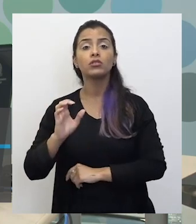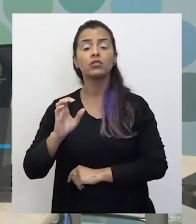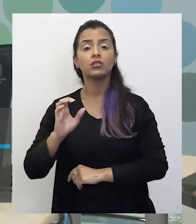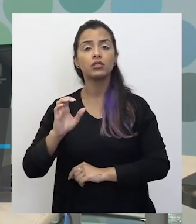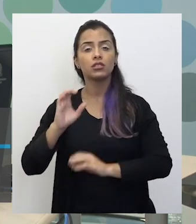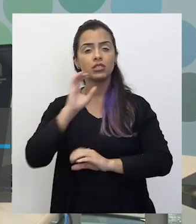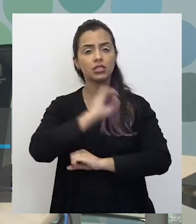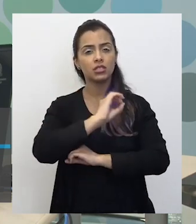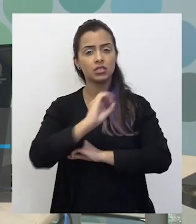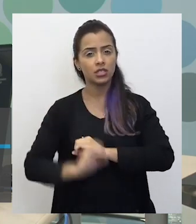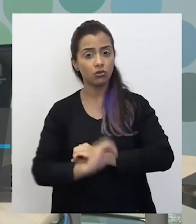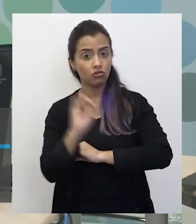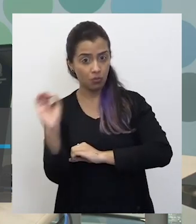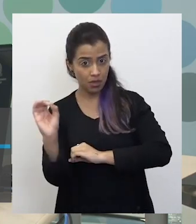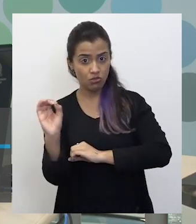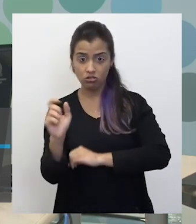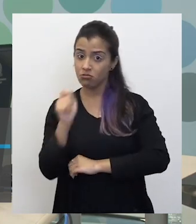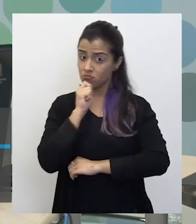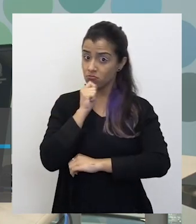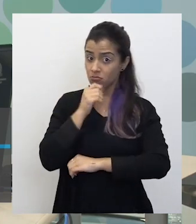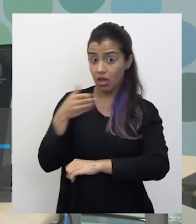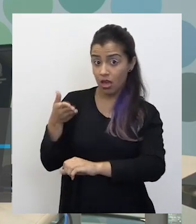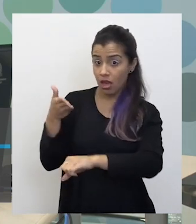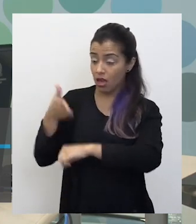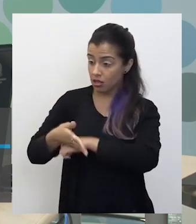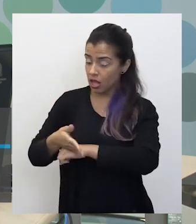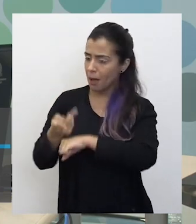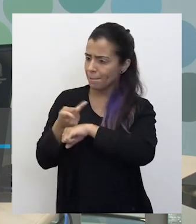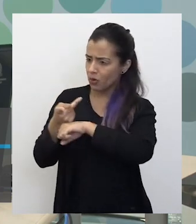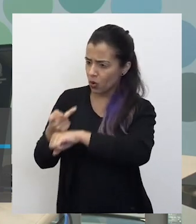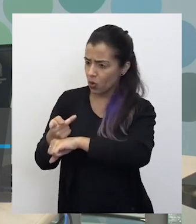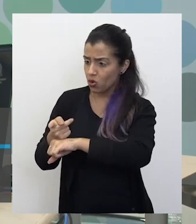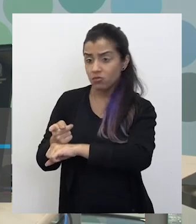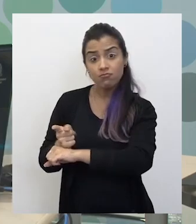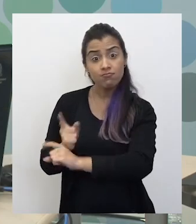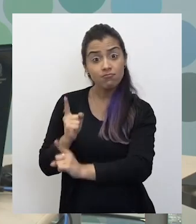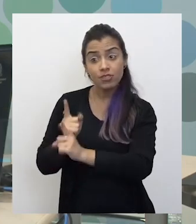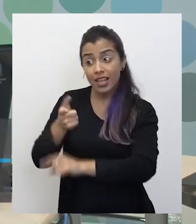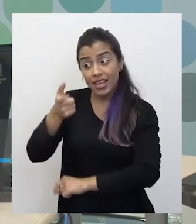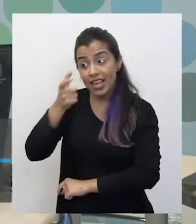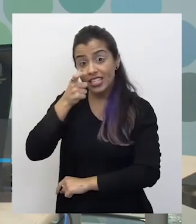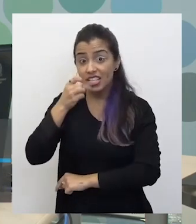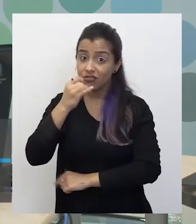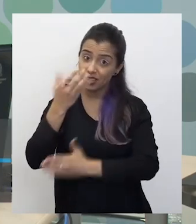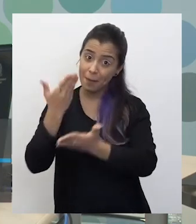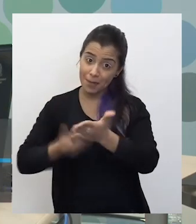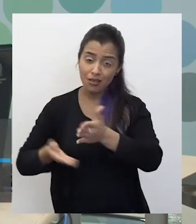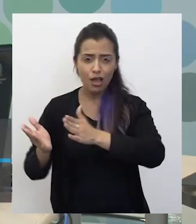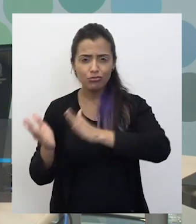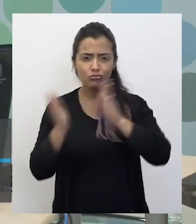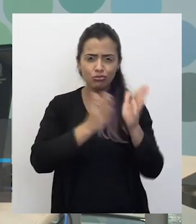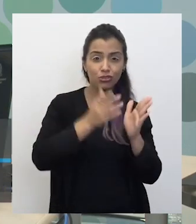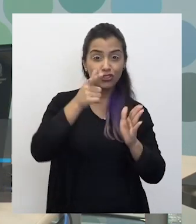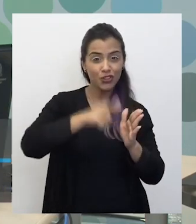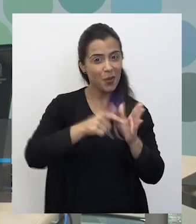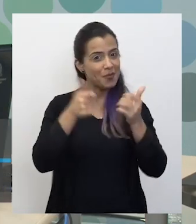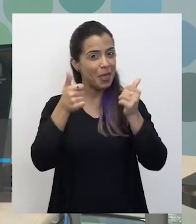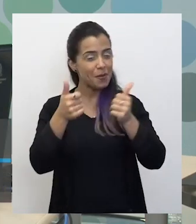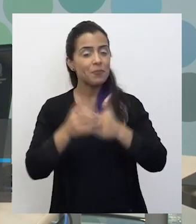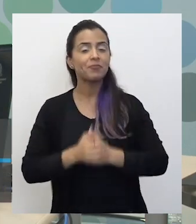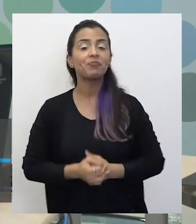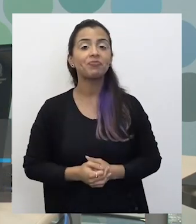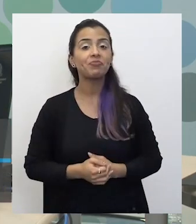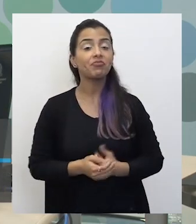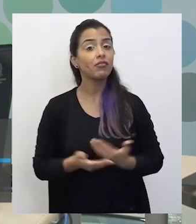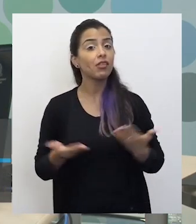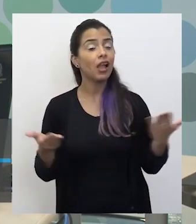Então, acesse lá a página CMSP e assista essa aula, caso vocês tenham perdido a aula inicial. E nós vamos iniciar